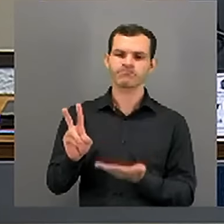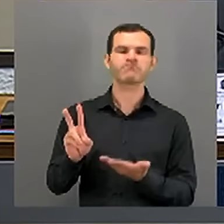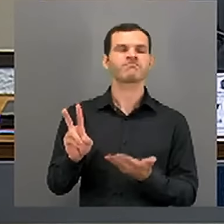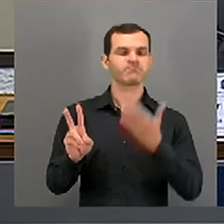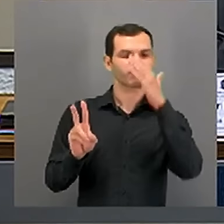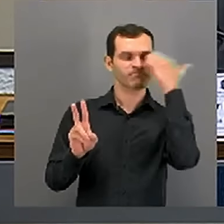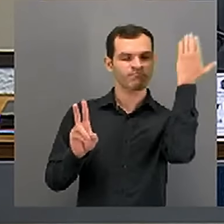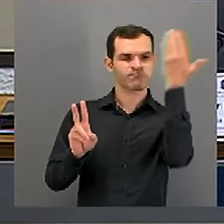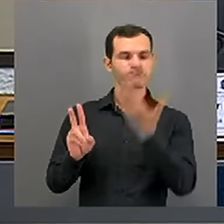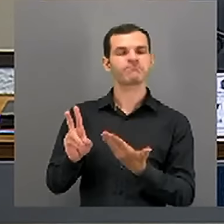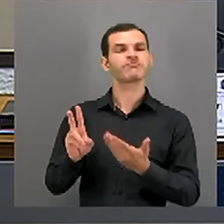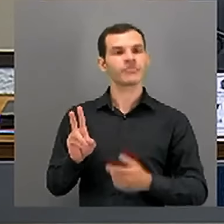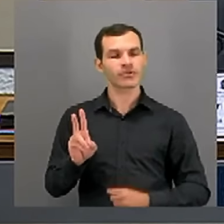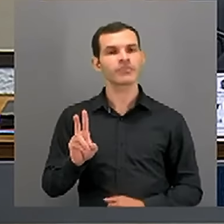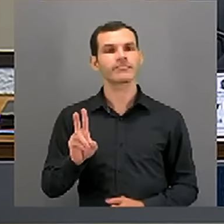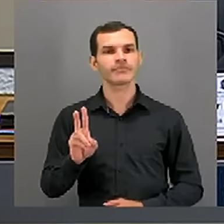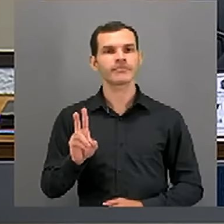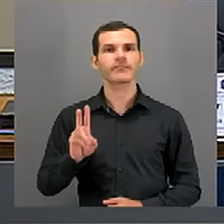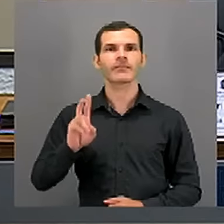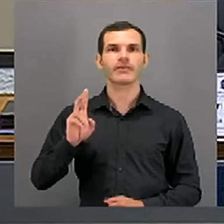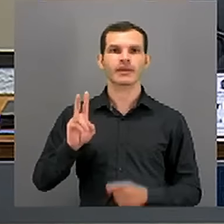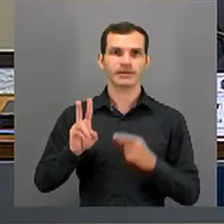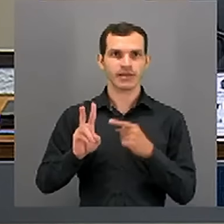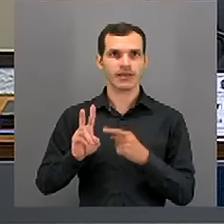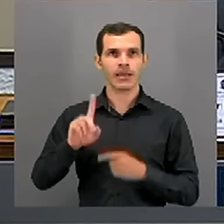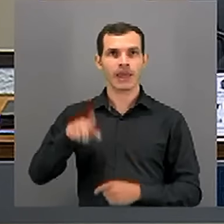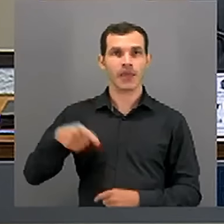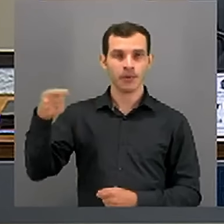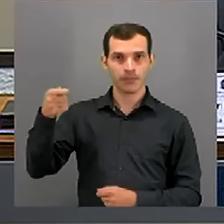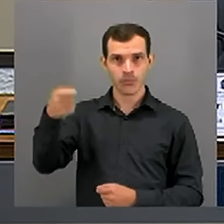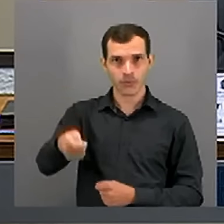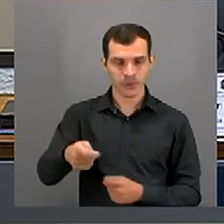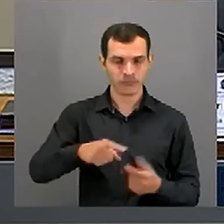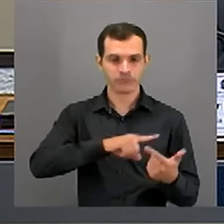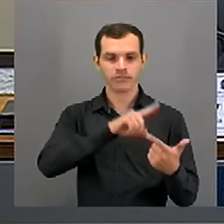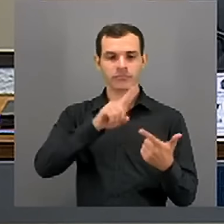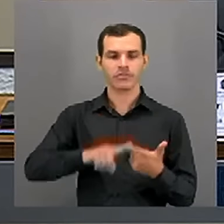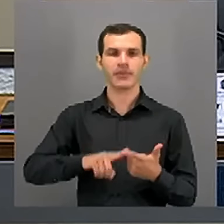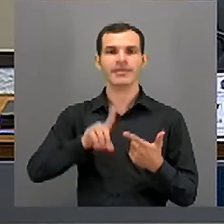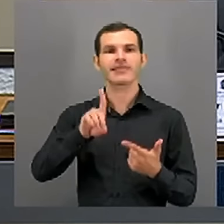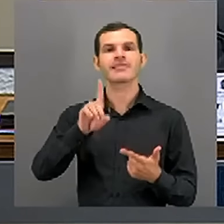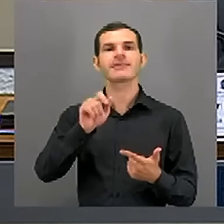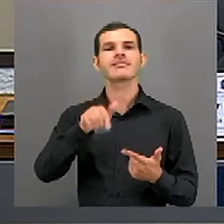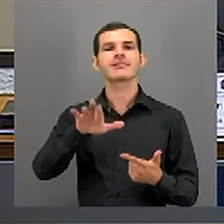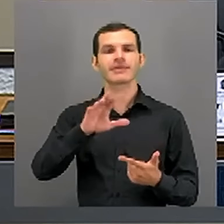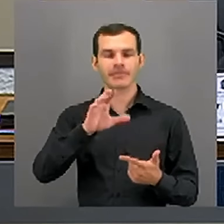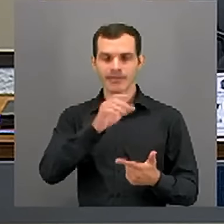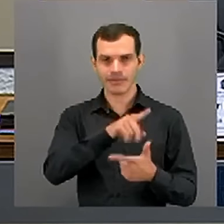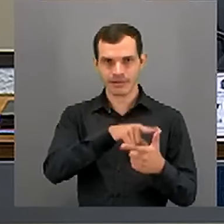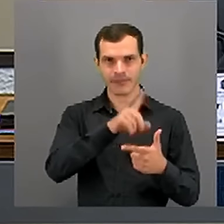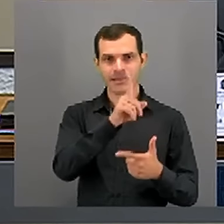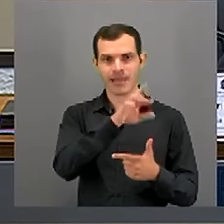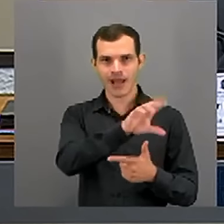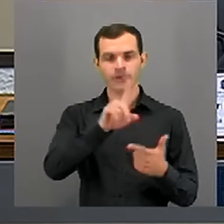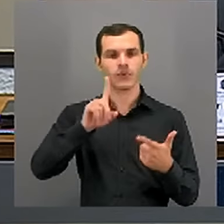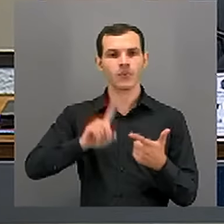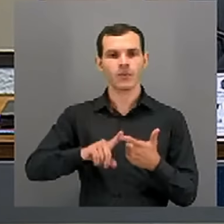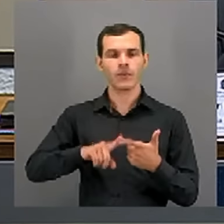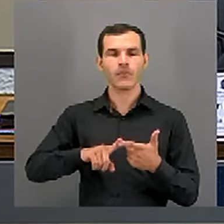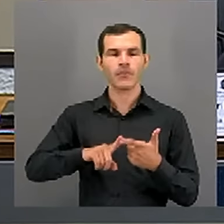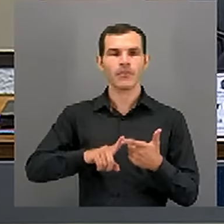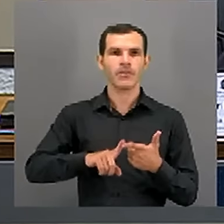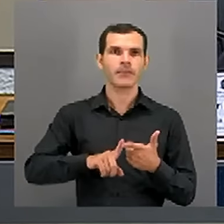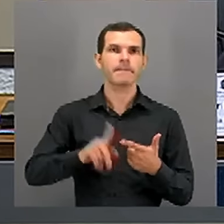honradíssimos, o procurador, o Dário, e o outro, o promotor, eu esqueci o nome dele, é